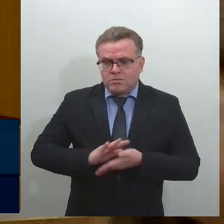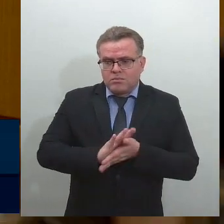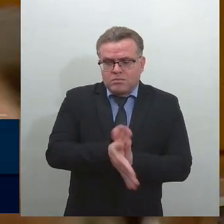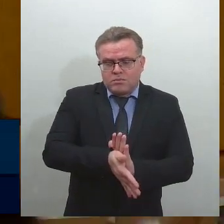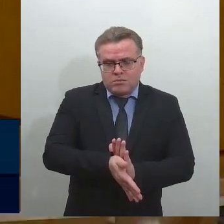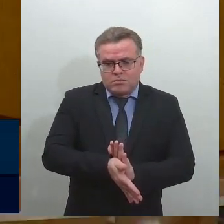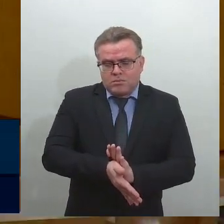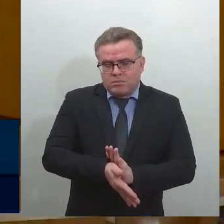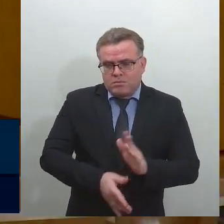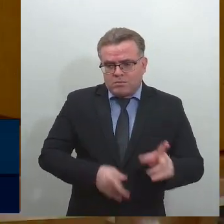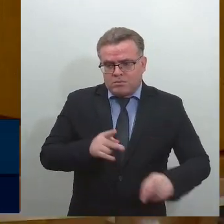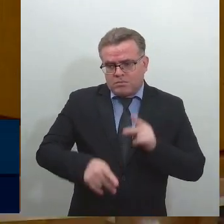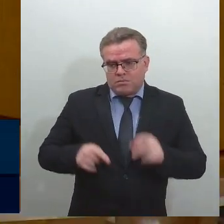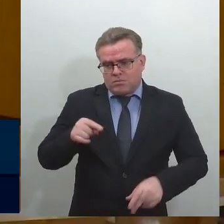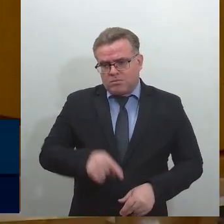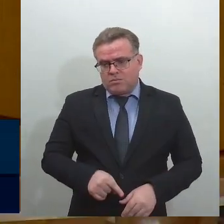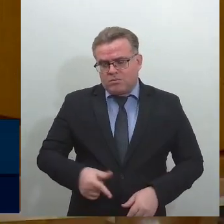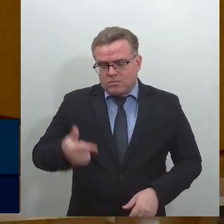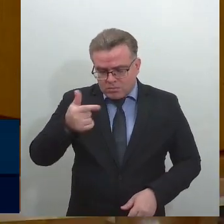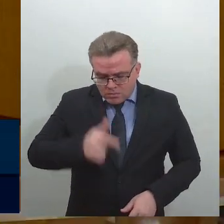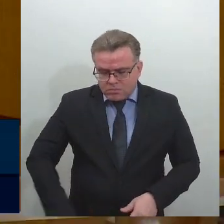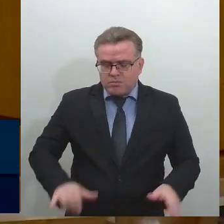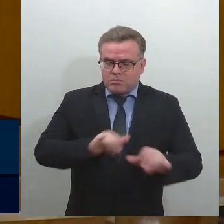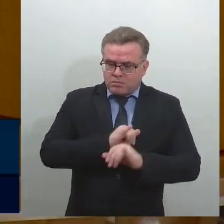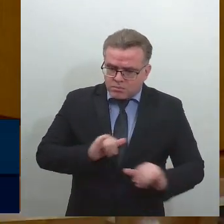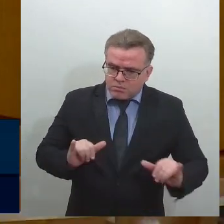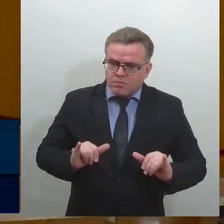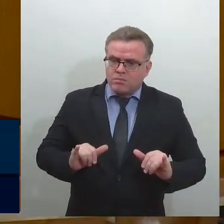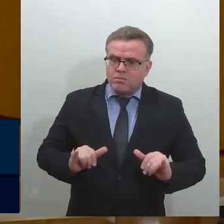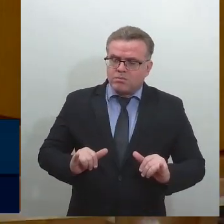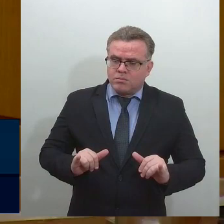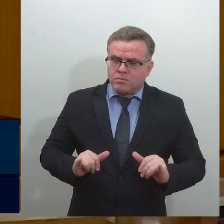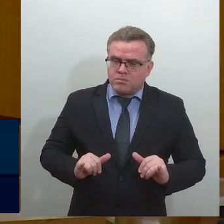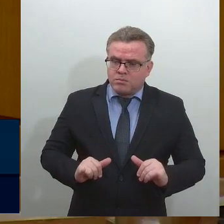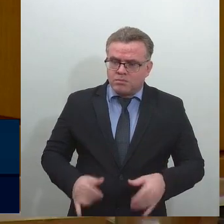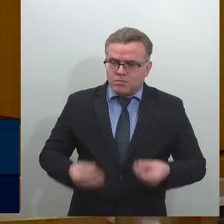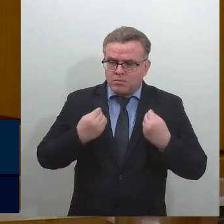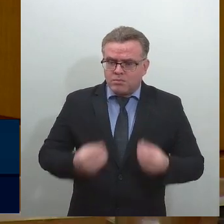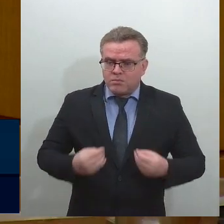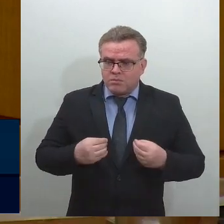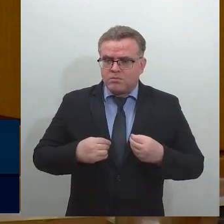com todas as palavras: a luta é contra o crescimento da cidade.